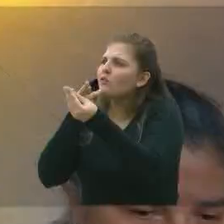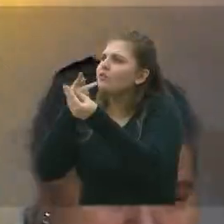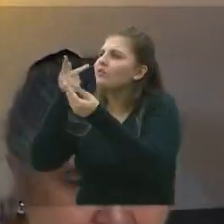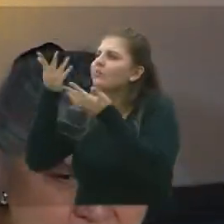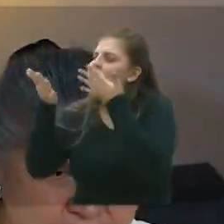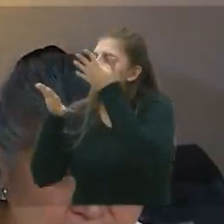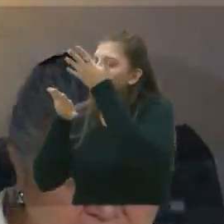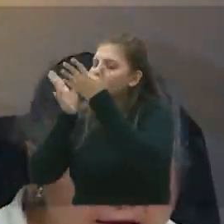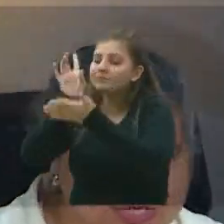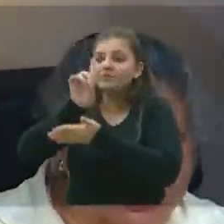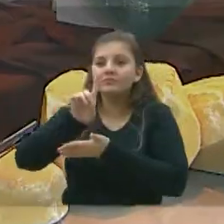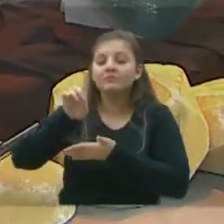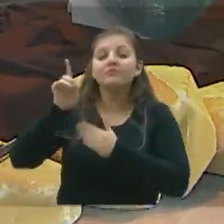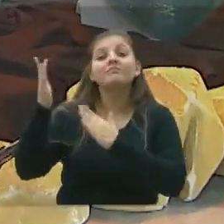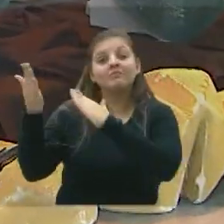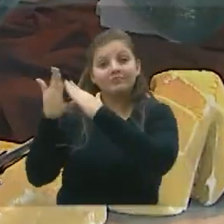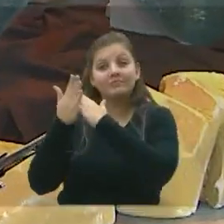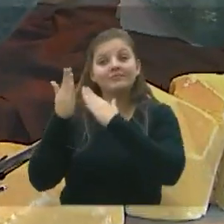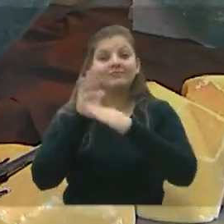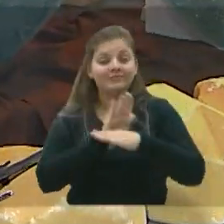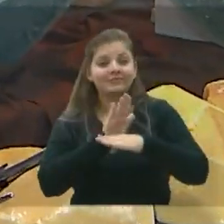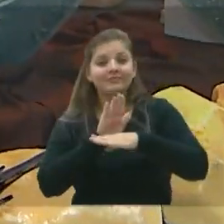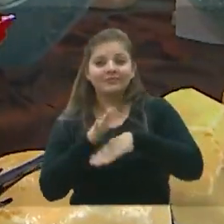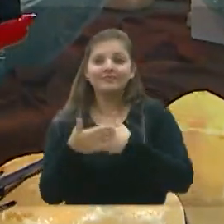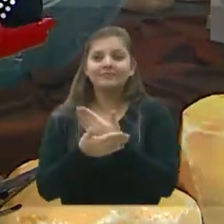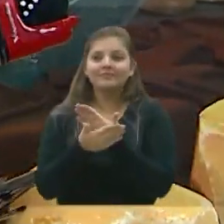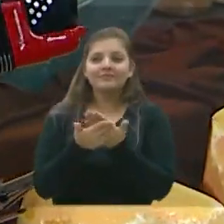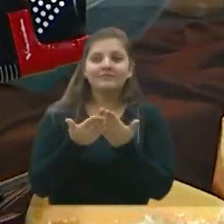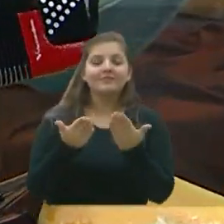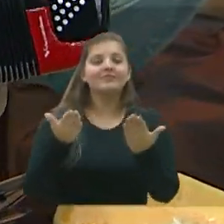Deus, Ele vai ajudar você.